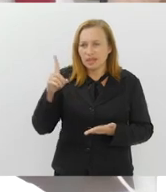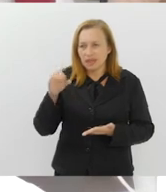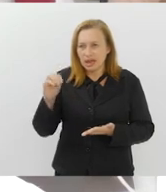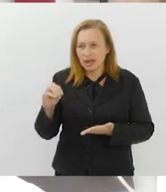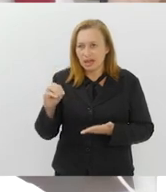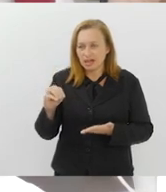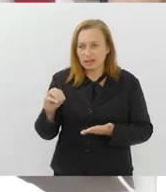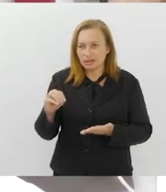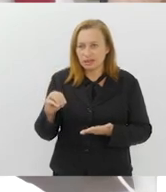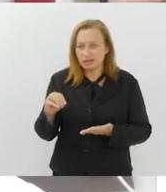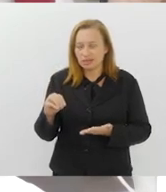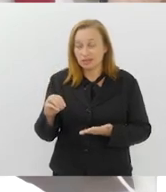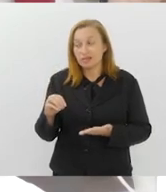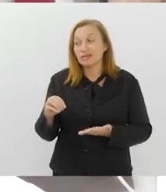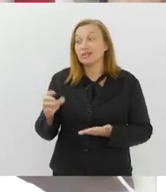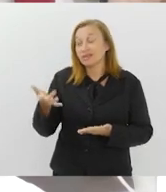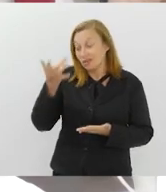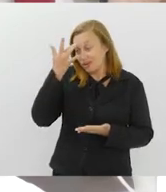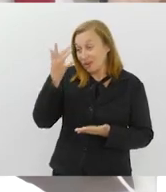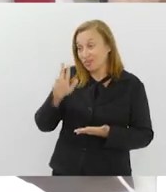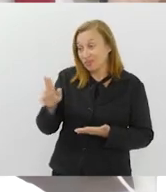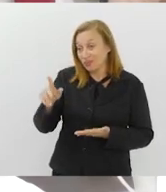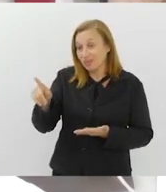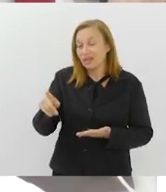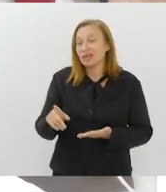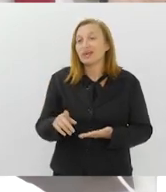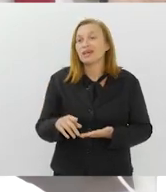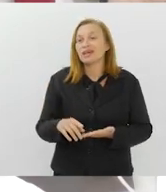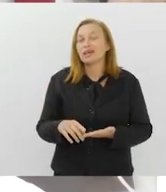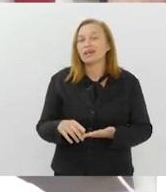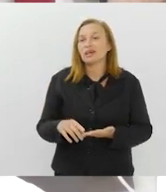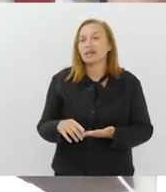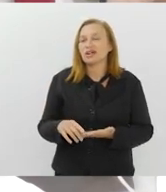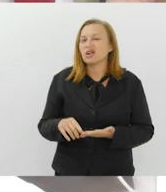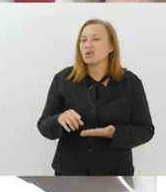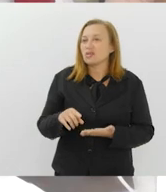já sei de cor, cara. Bernardo.